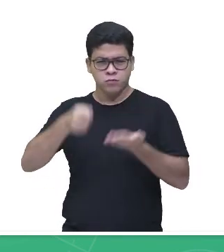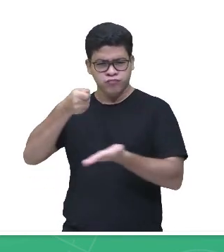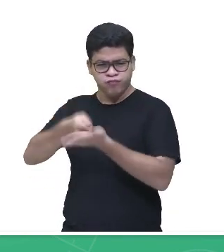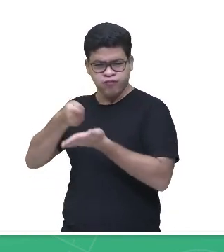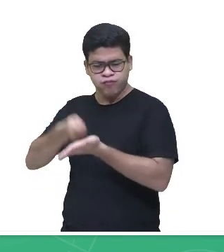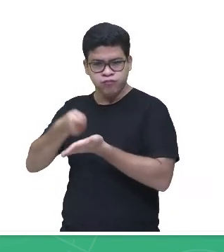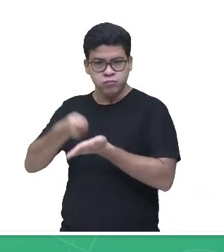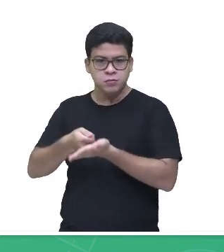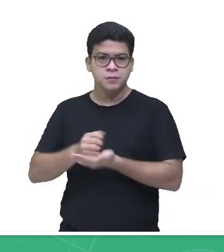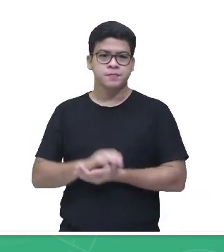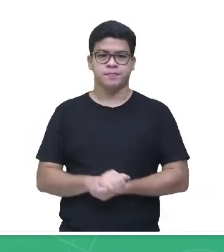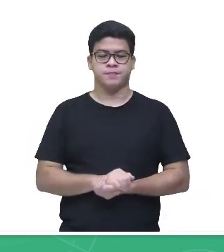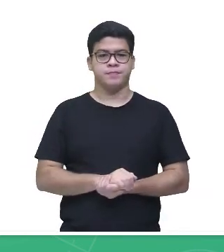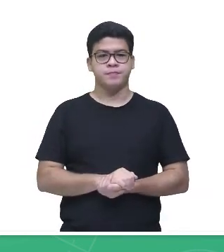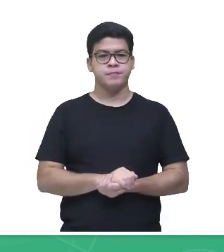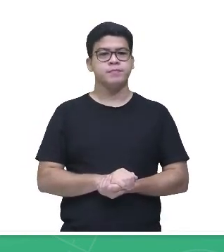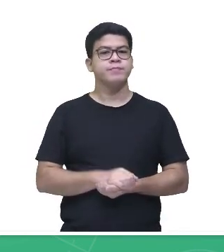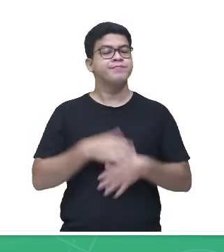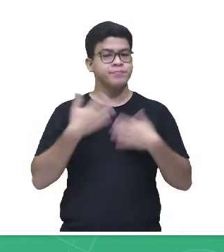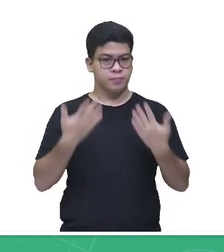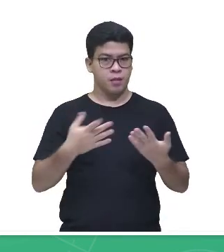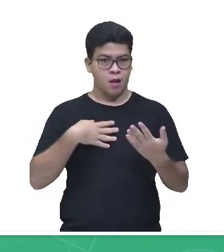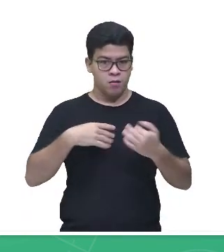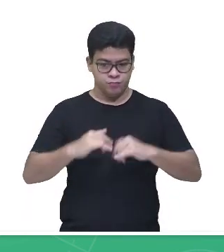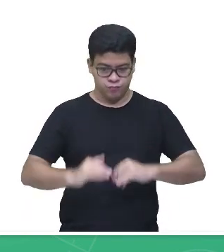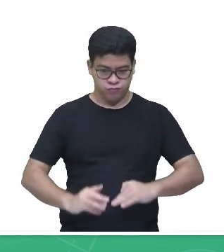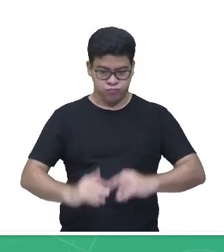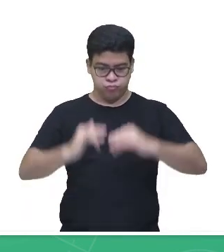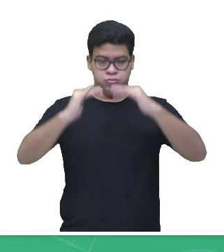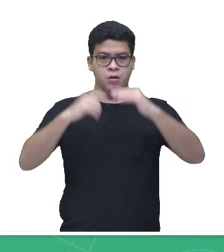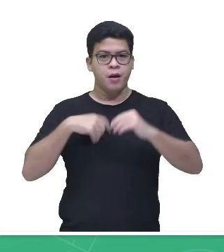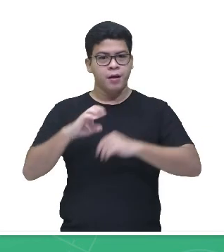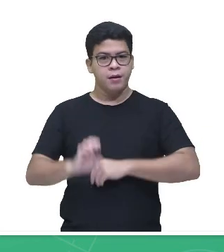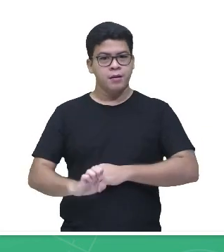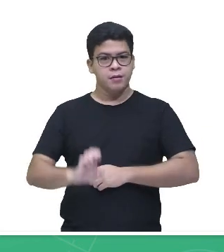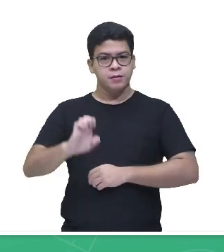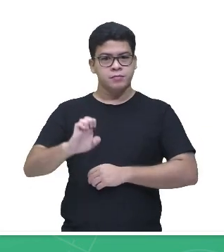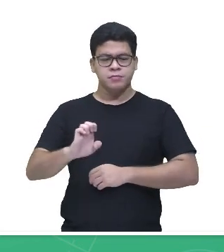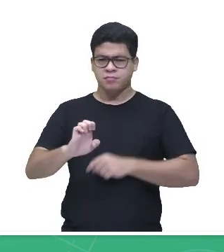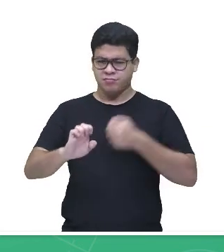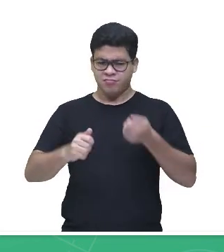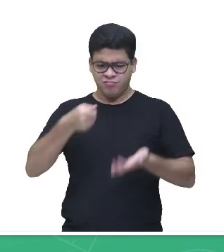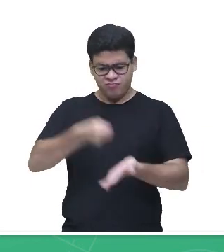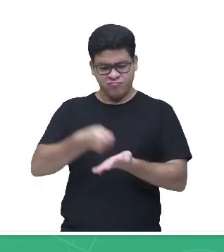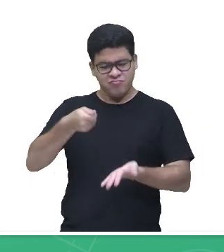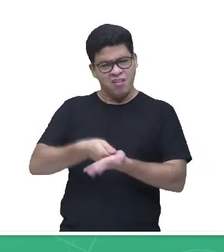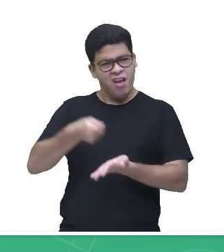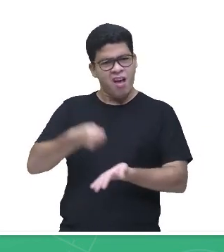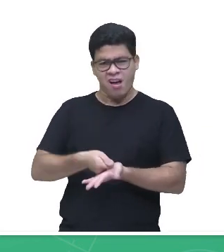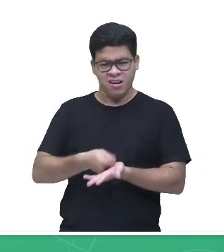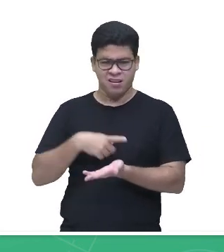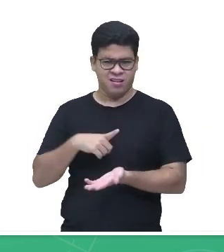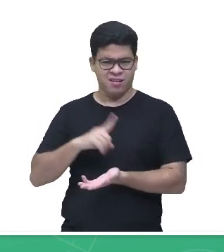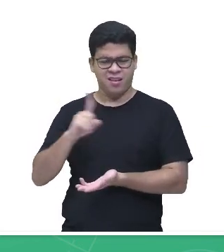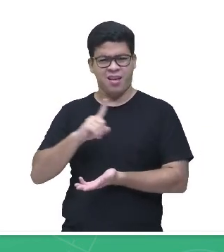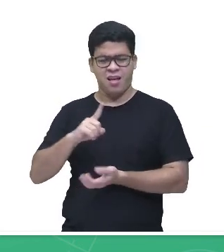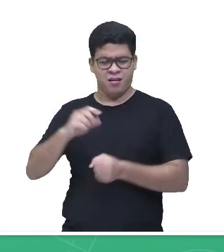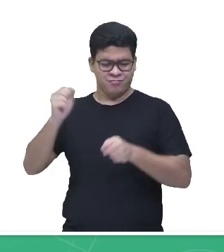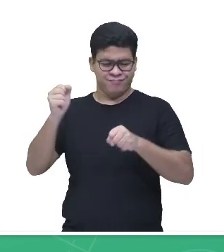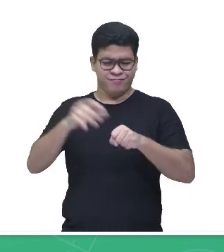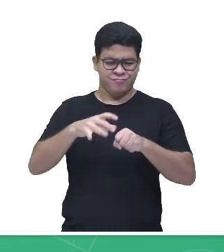ditadura moderna. Aí a gente pode começar de baixo para cima. Ditadura não, porque nós estamos trazendo o iluminismo com ideias